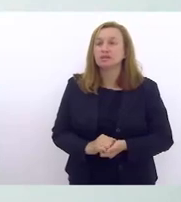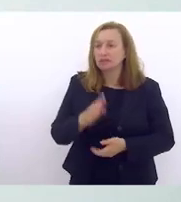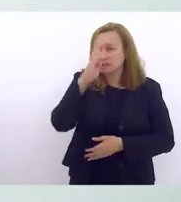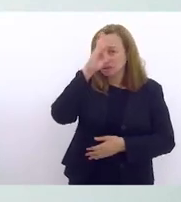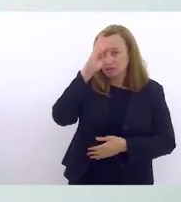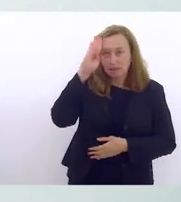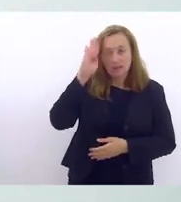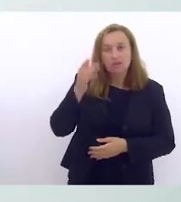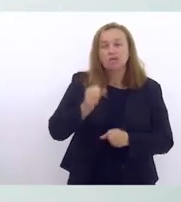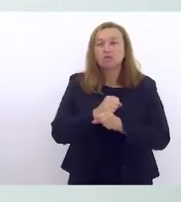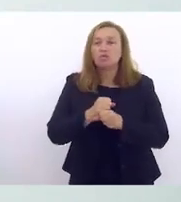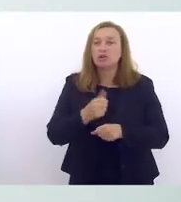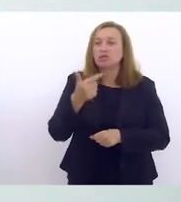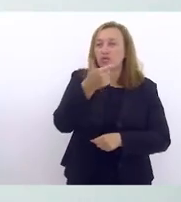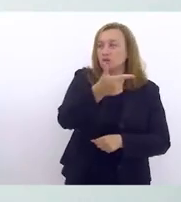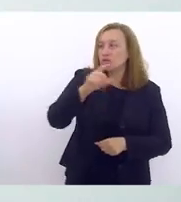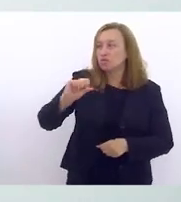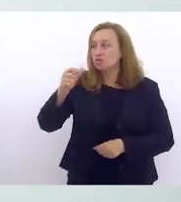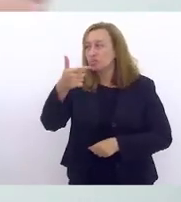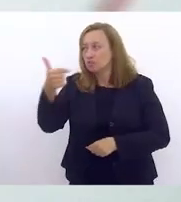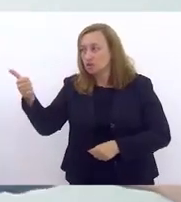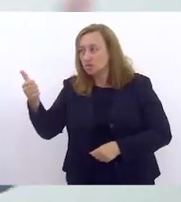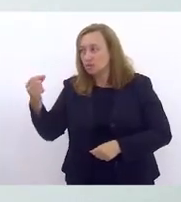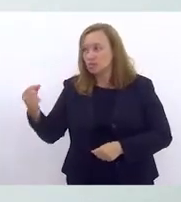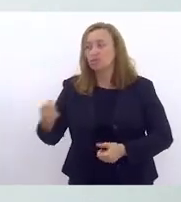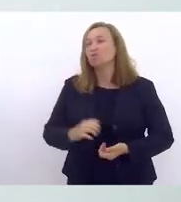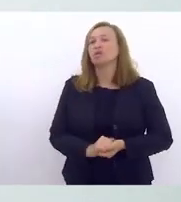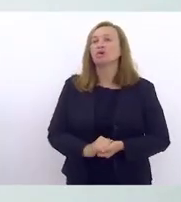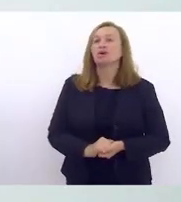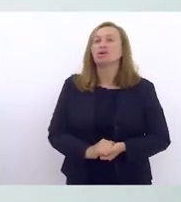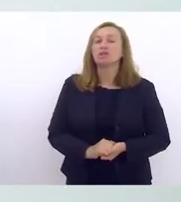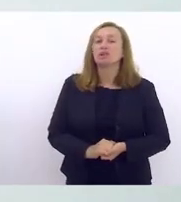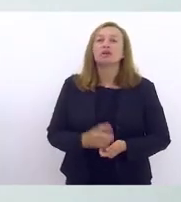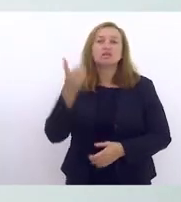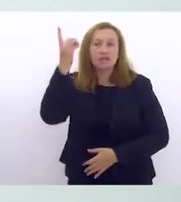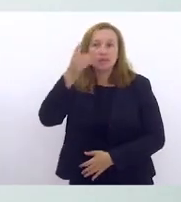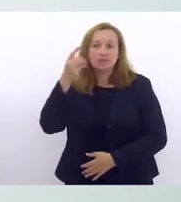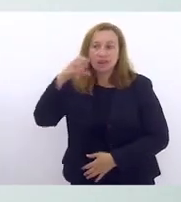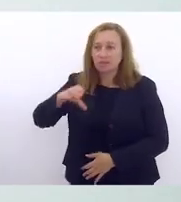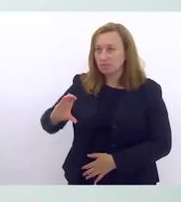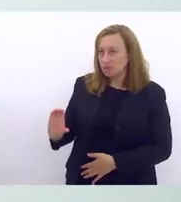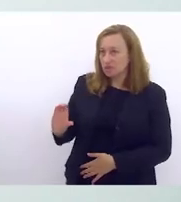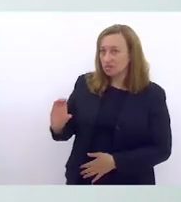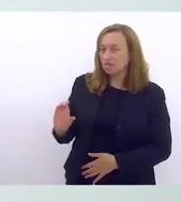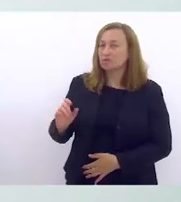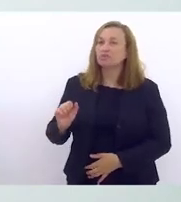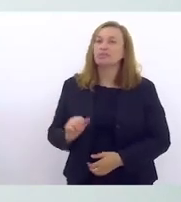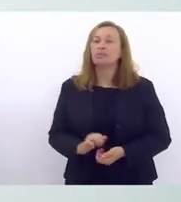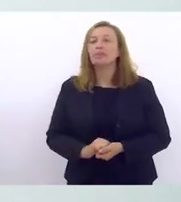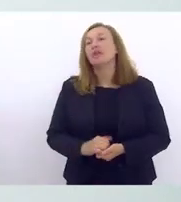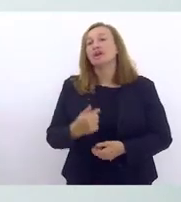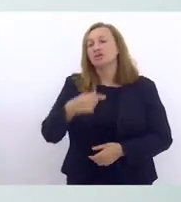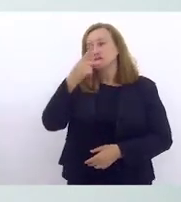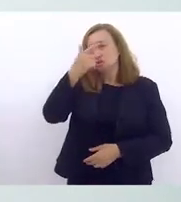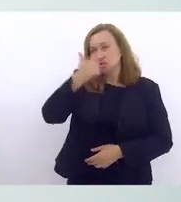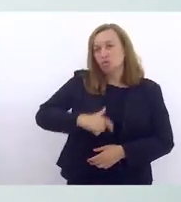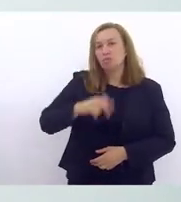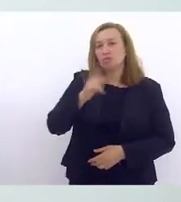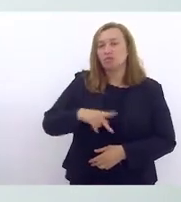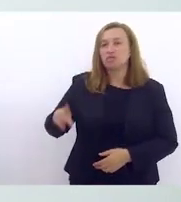partir do ano 2000. Eu, como o deputado Carlos Mink, venho da universidade, sou professor da UFRJ e da UF,